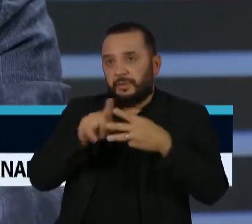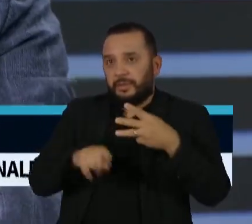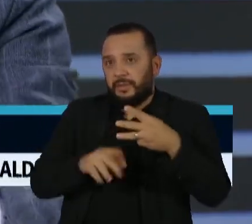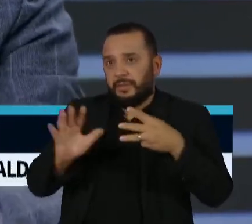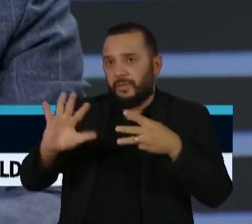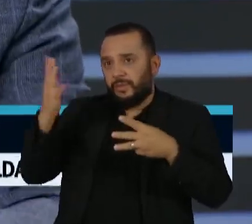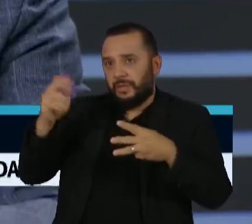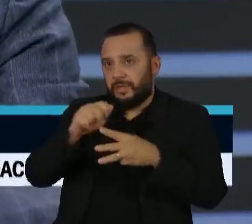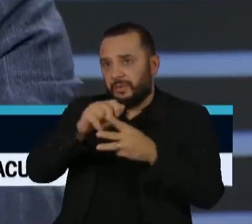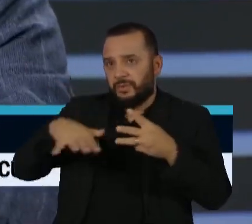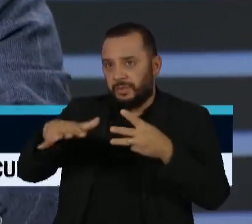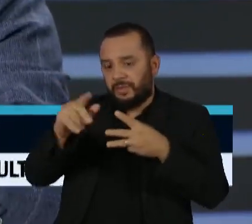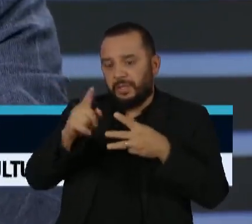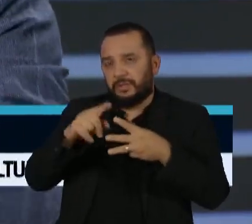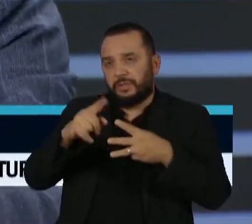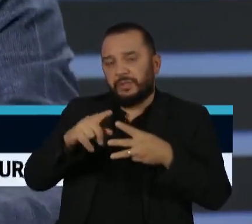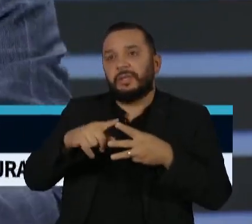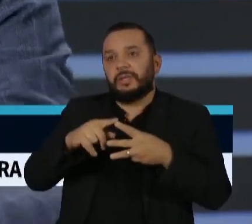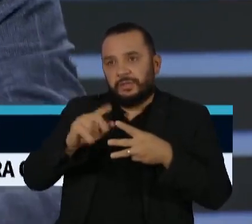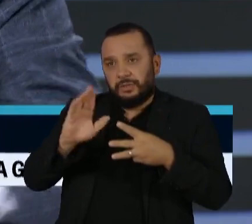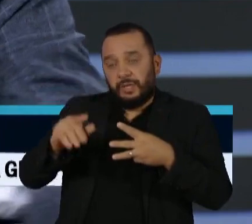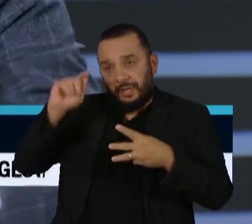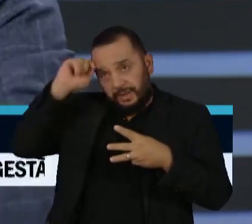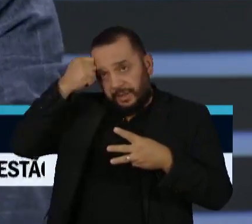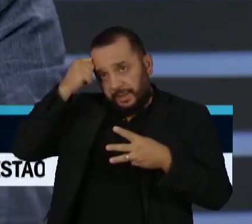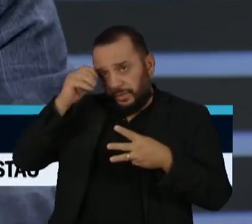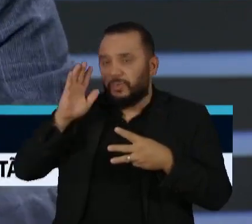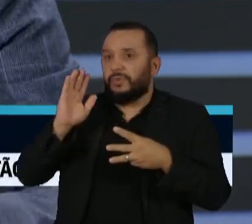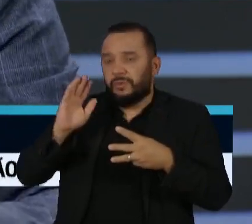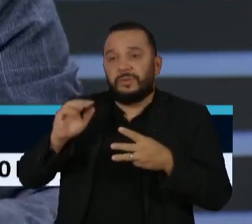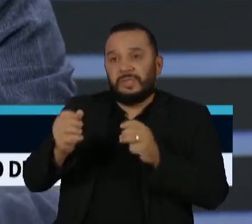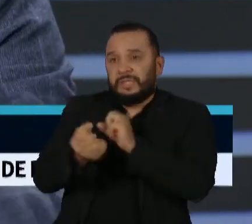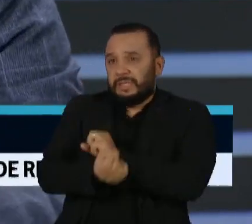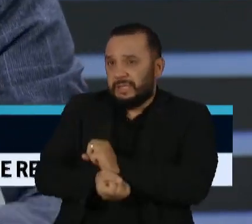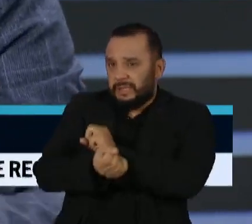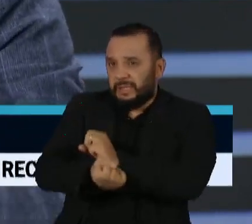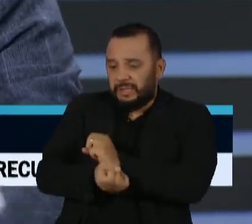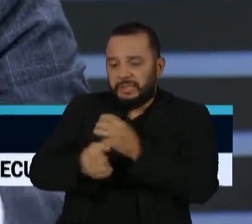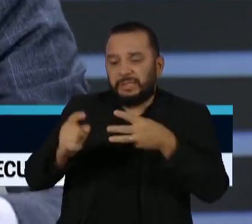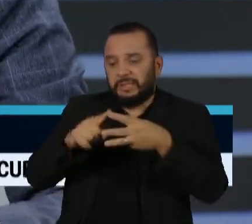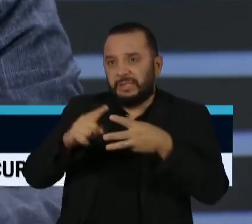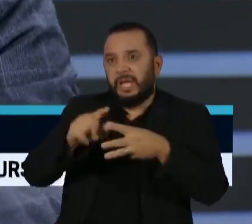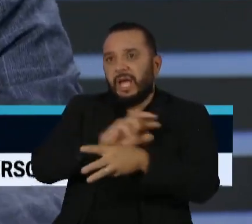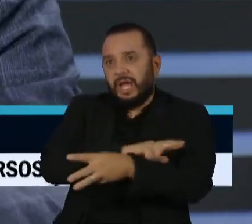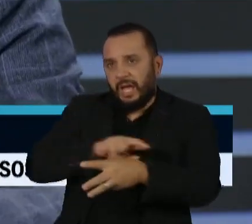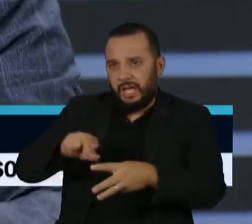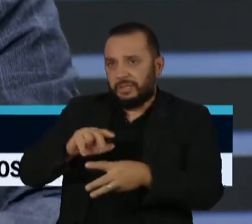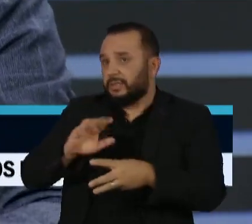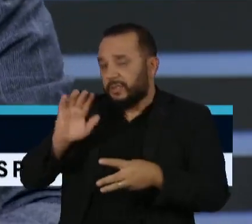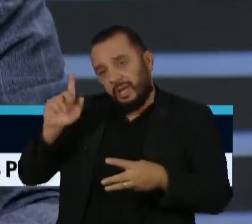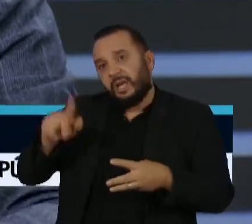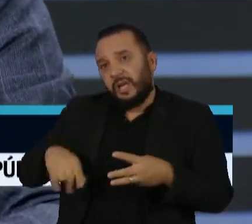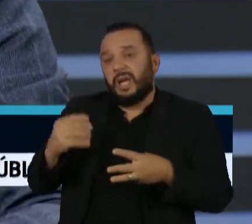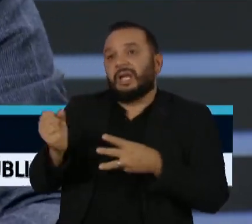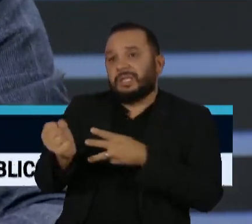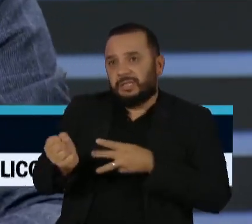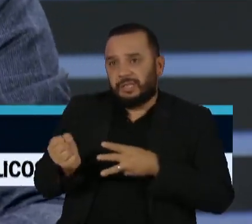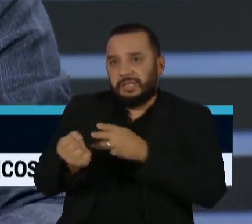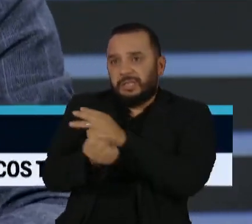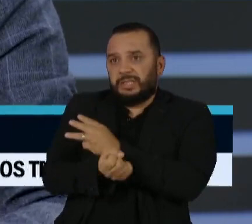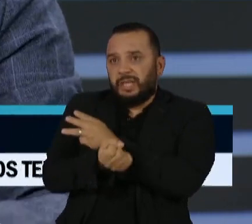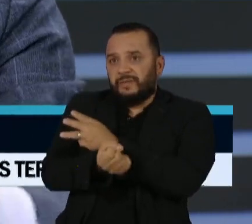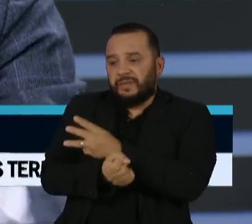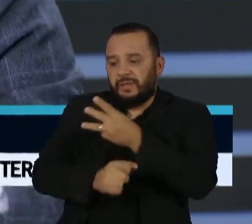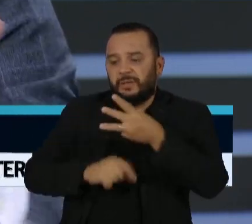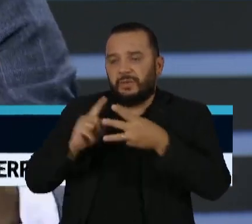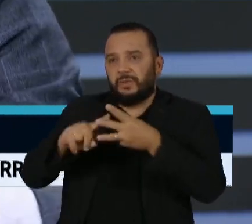sociedade, porque sempre vai ser a pessoa negra, porque o Brasil é sempre sobre raça, tudo é preto, tudo é a questão de como escravizou, depois a